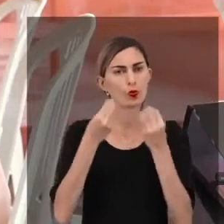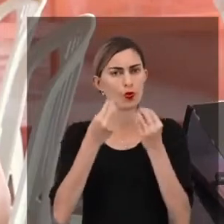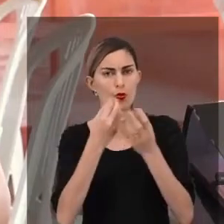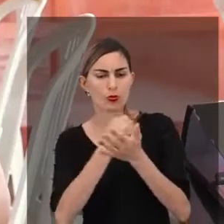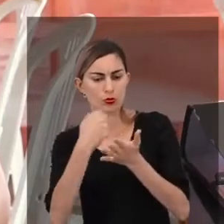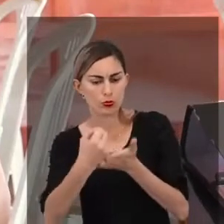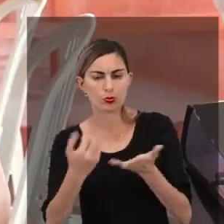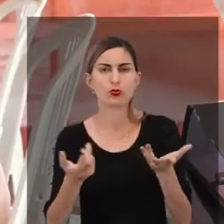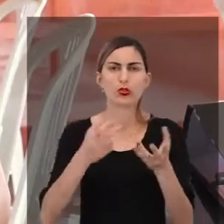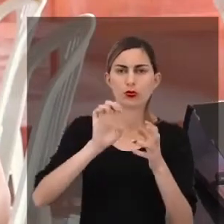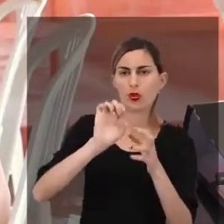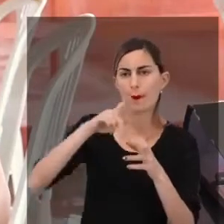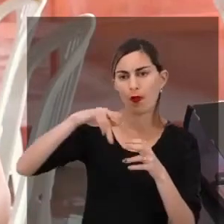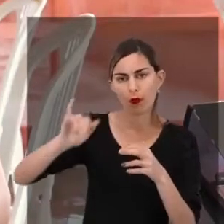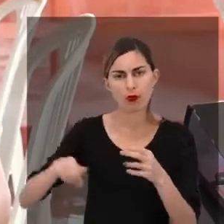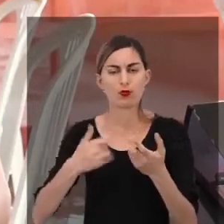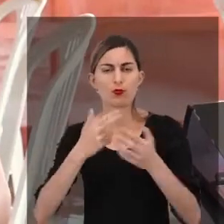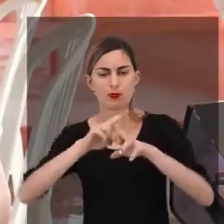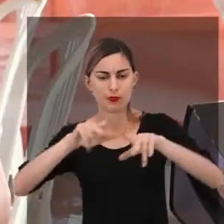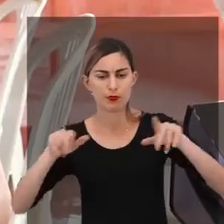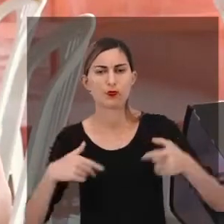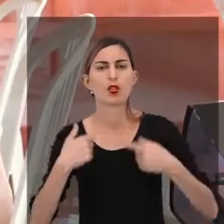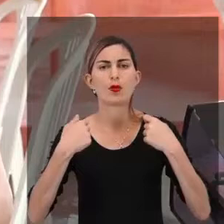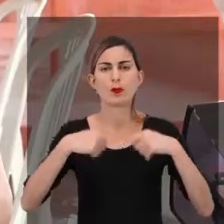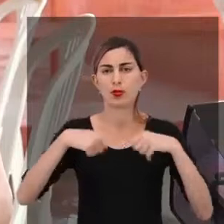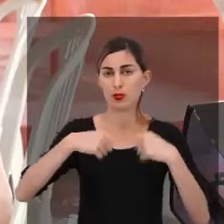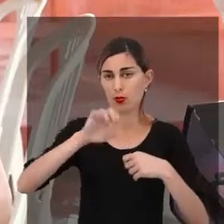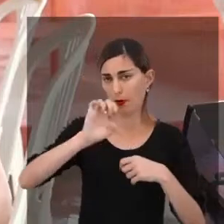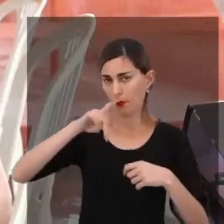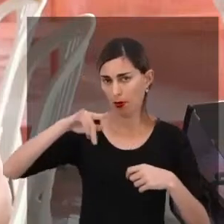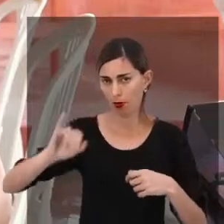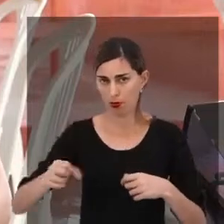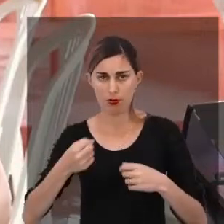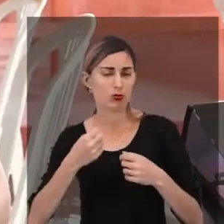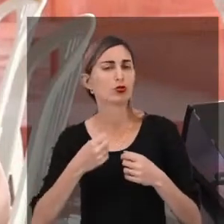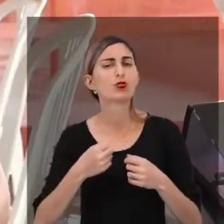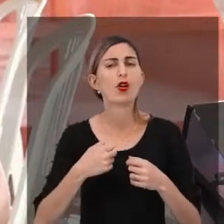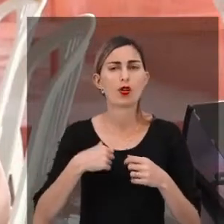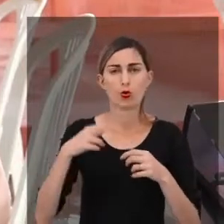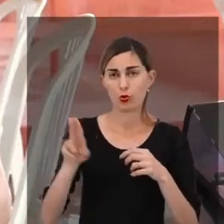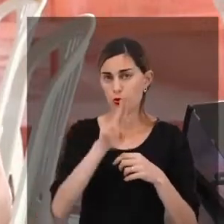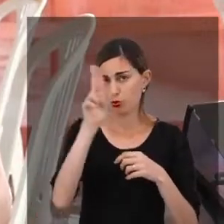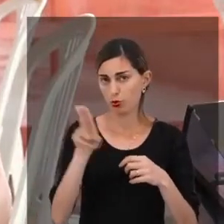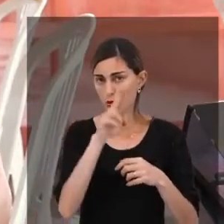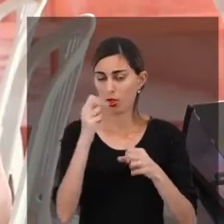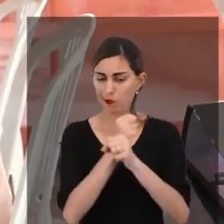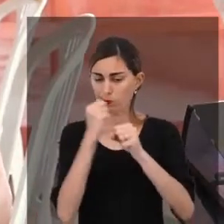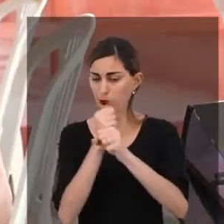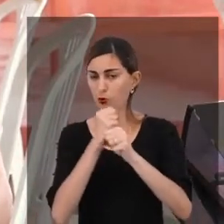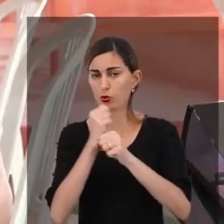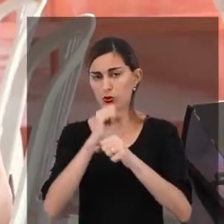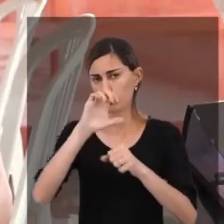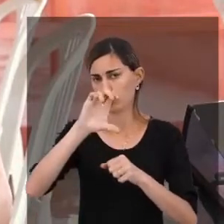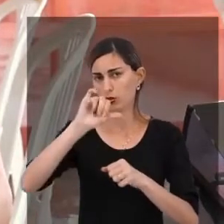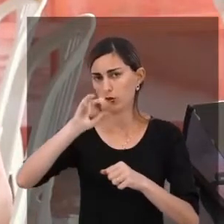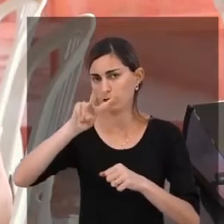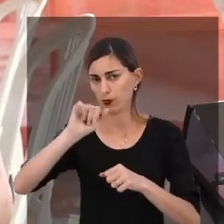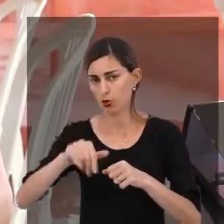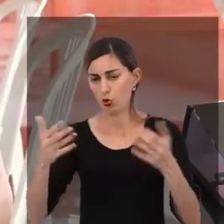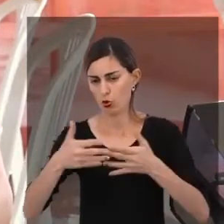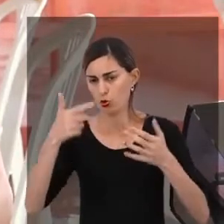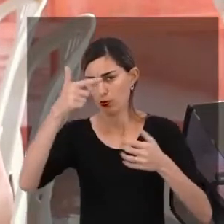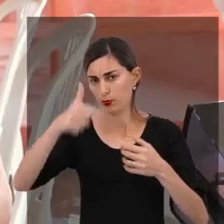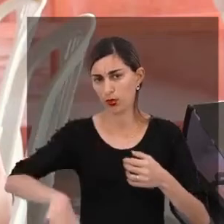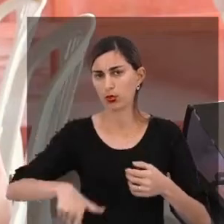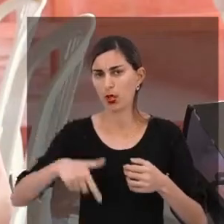procedimentos, dos documentos e equipamentos de proteções coletivas, dos equipamentos de proteções individuais utilizados na construção civil.